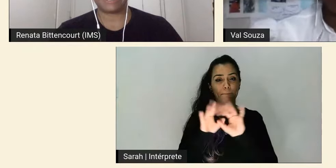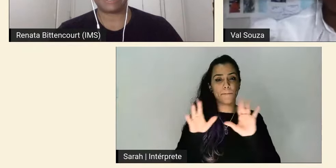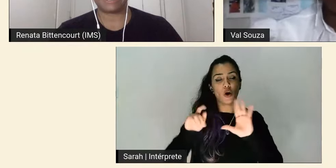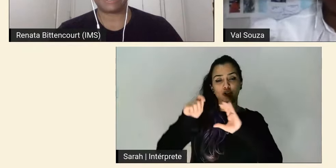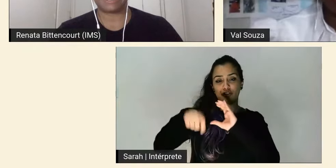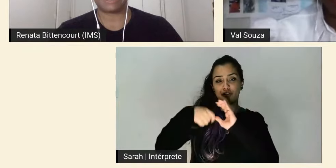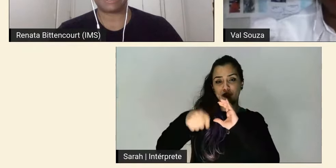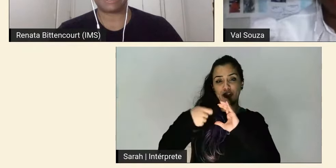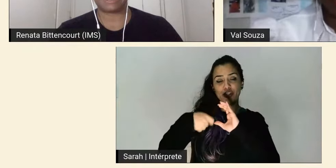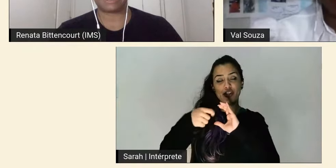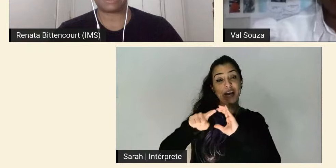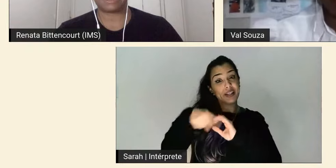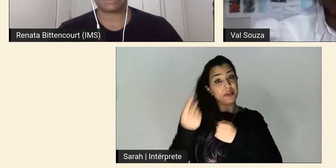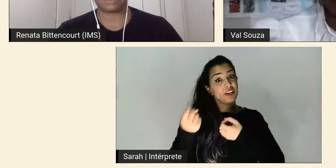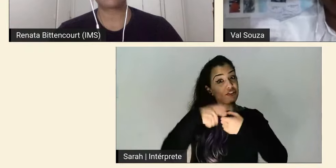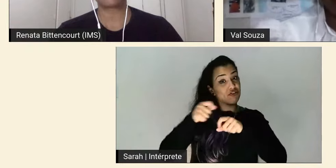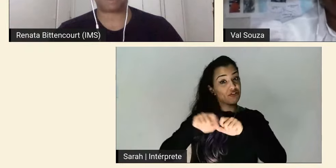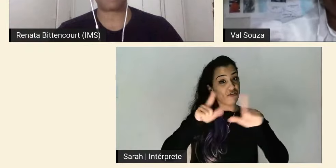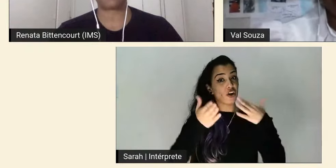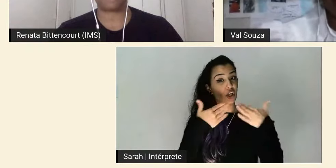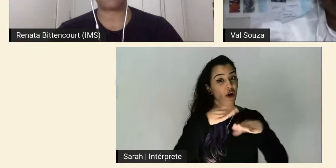e aí depois a gente volta a conversar.